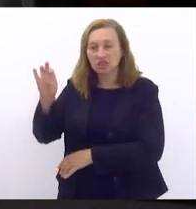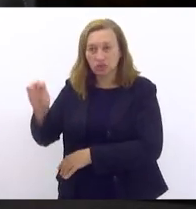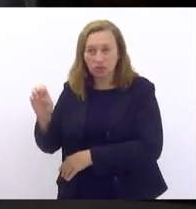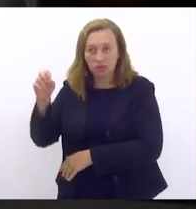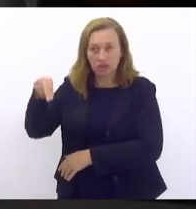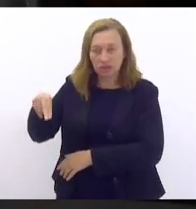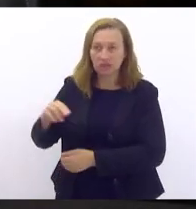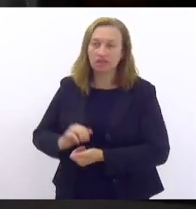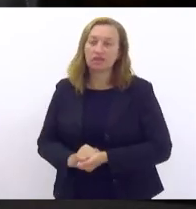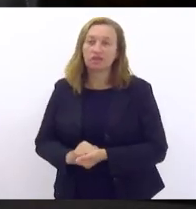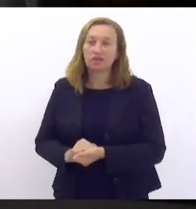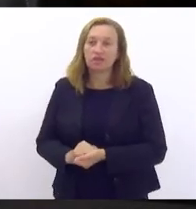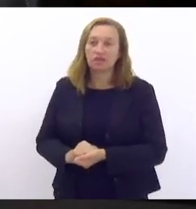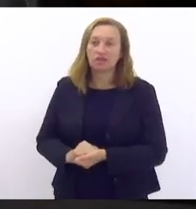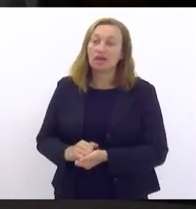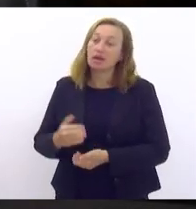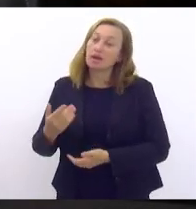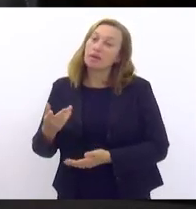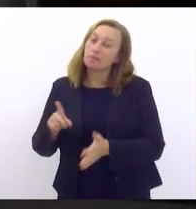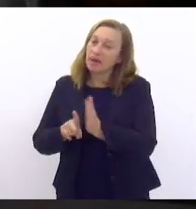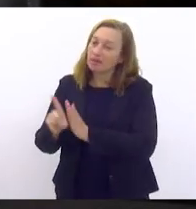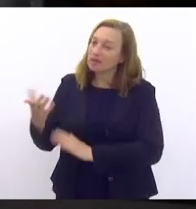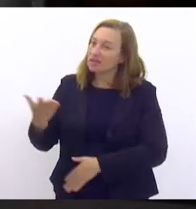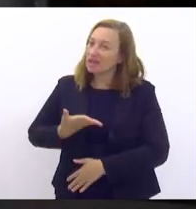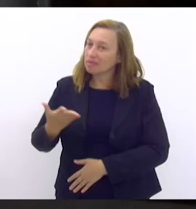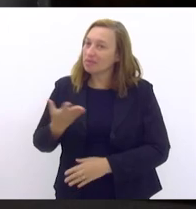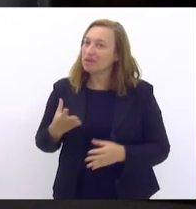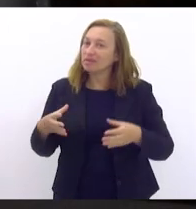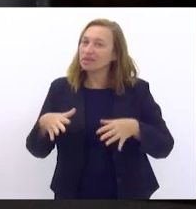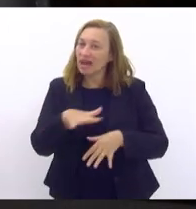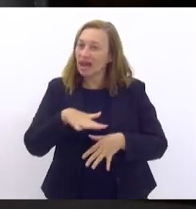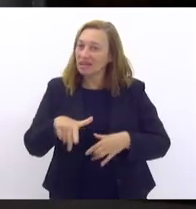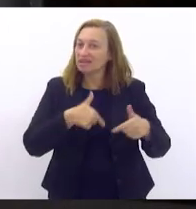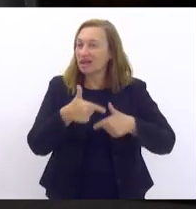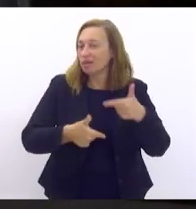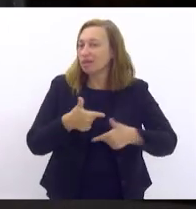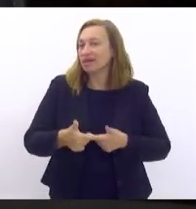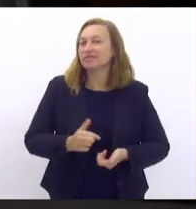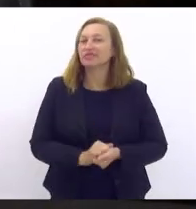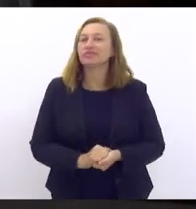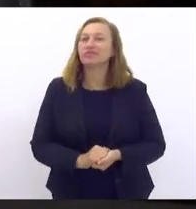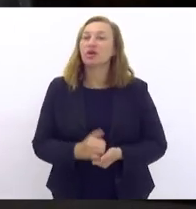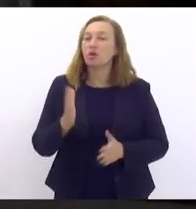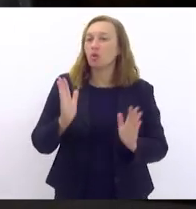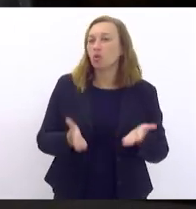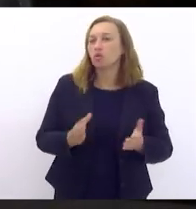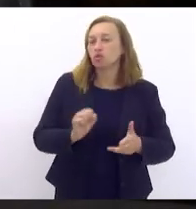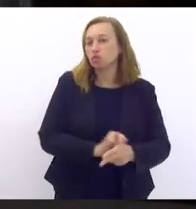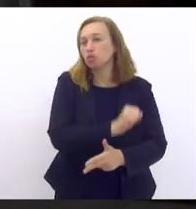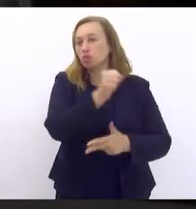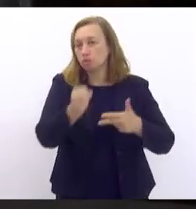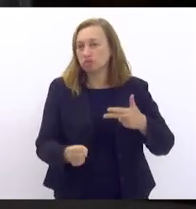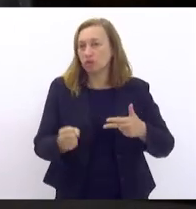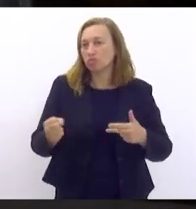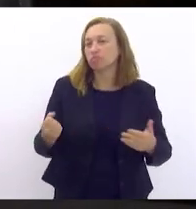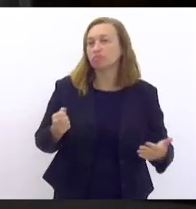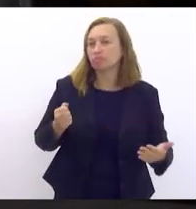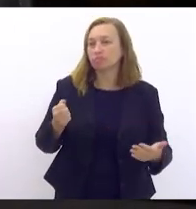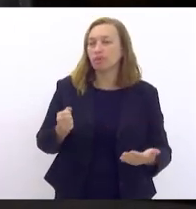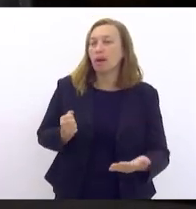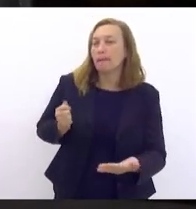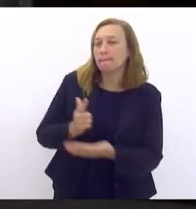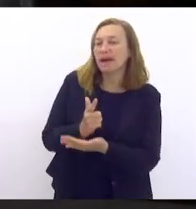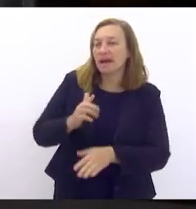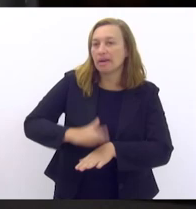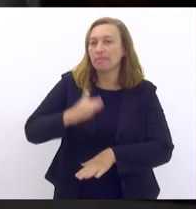pergunta entre colegas do setor ele diz o seguinte hoje o poder público paga mais para